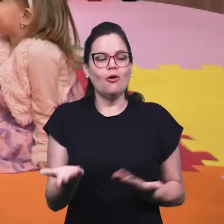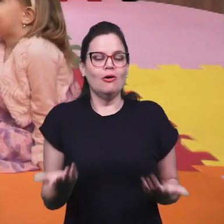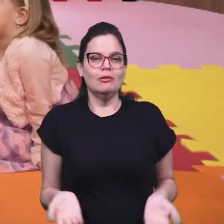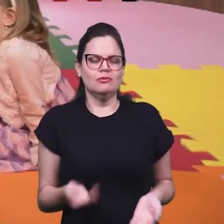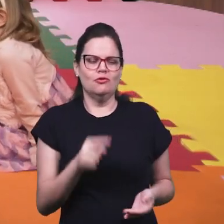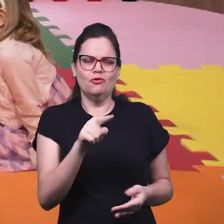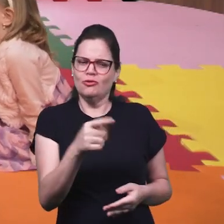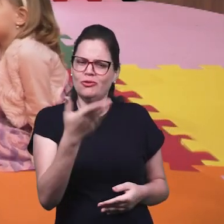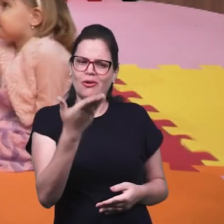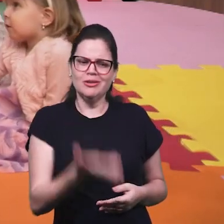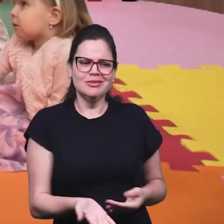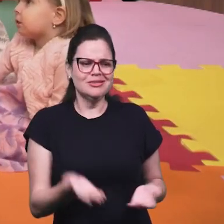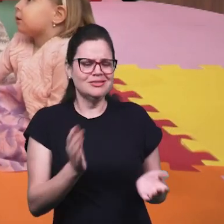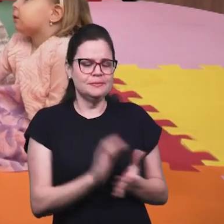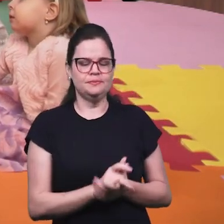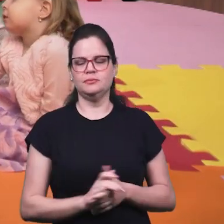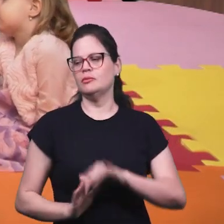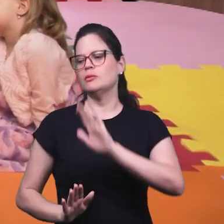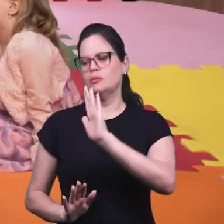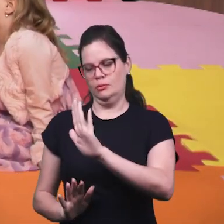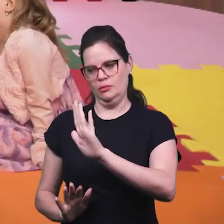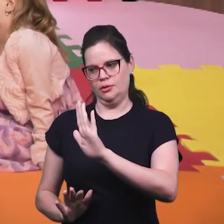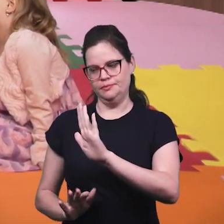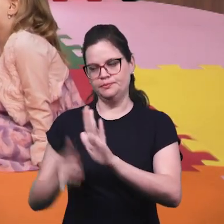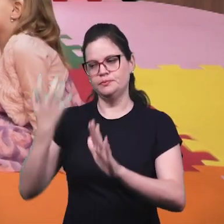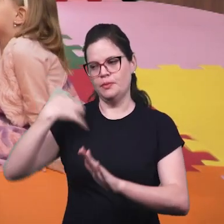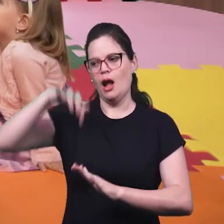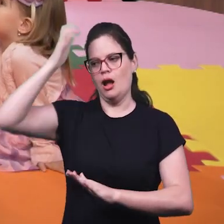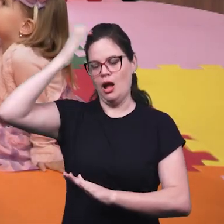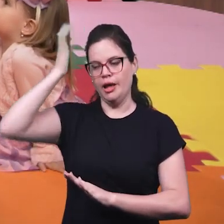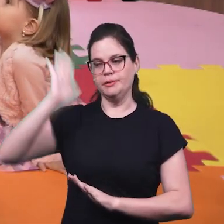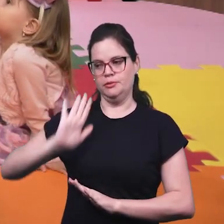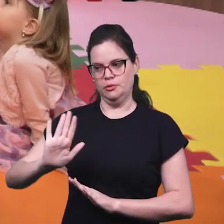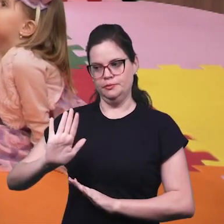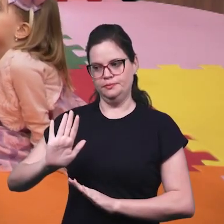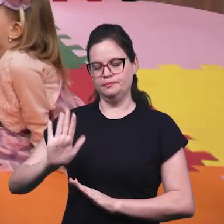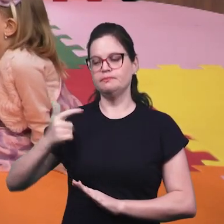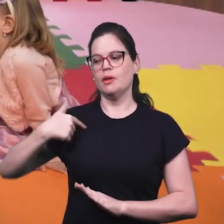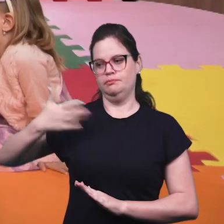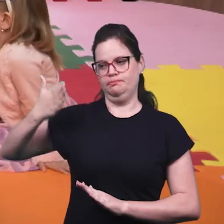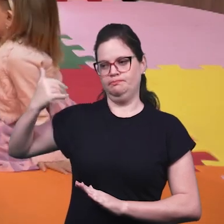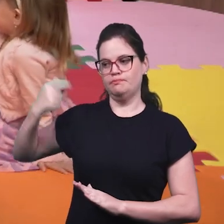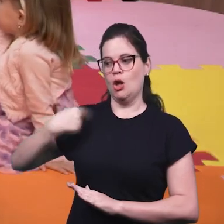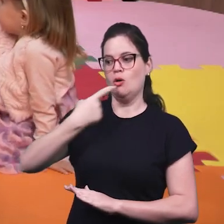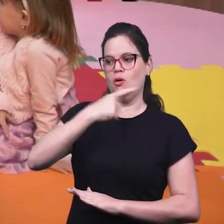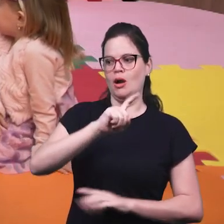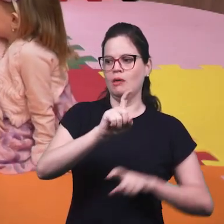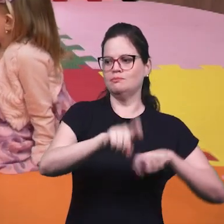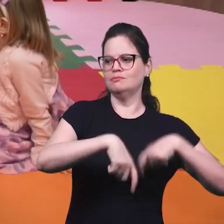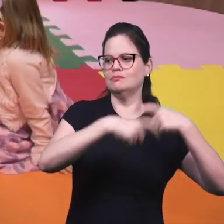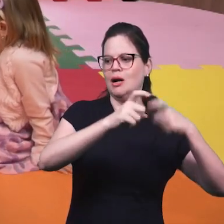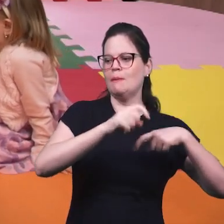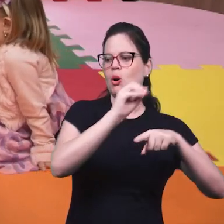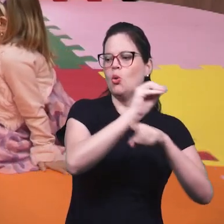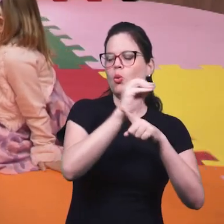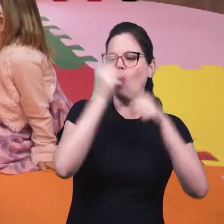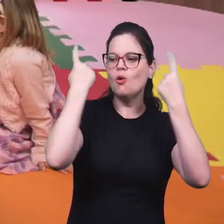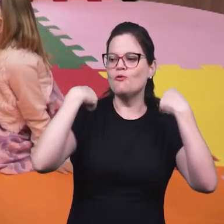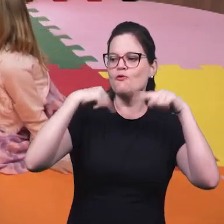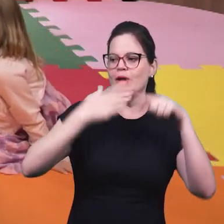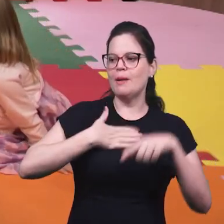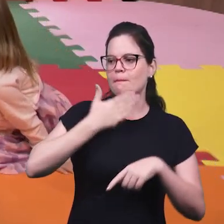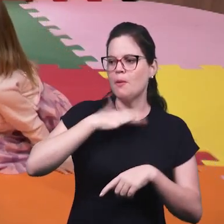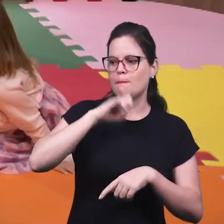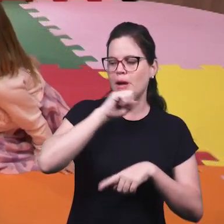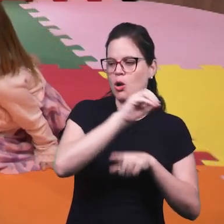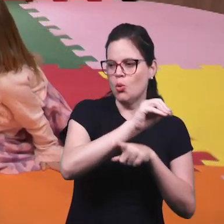aí, Davi falou assim: olha, rei, quando eu estava apacentando as ovelhas do meu pai, veio até